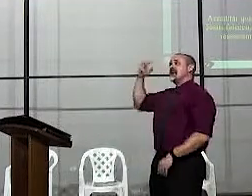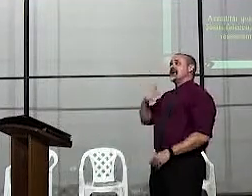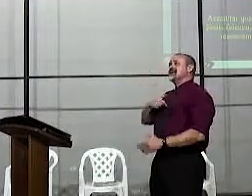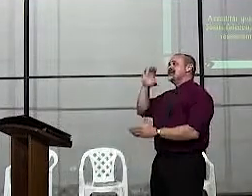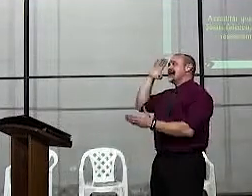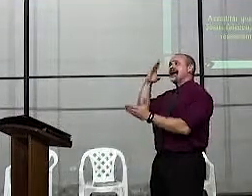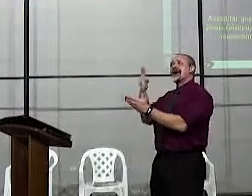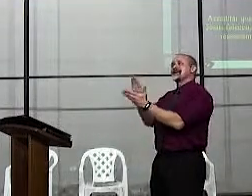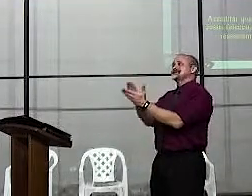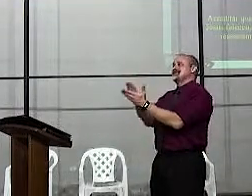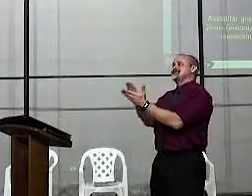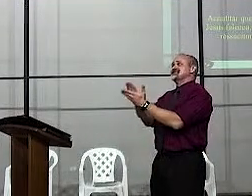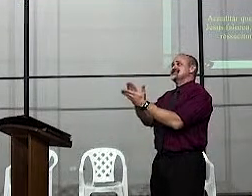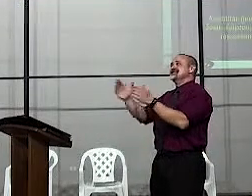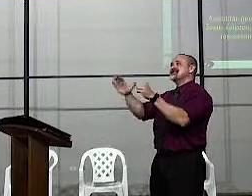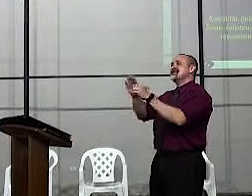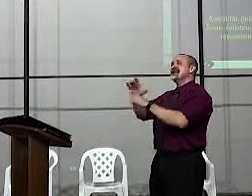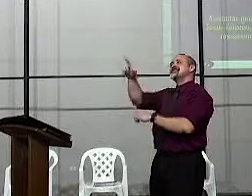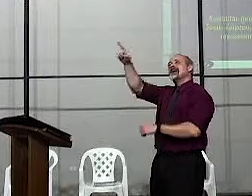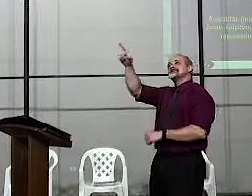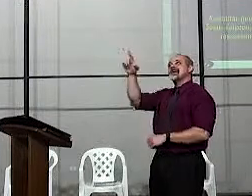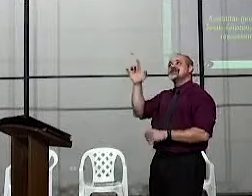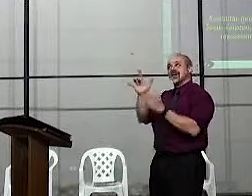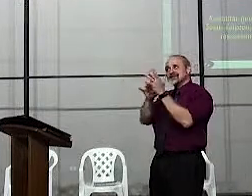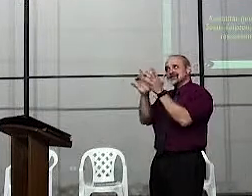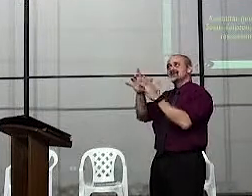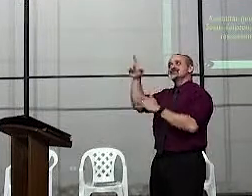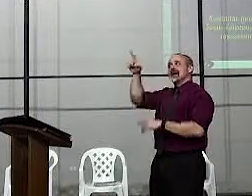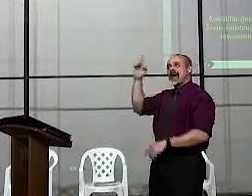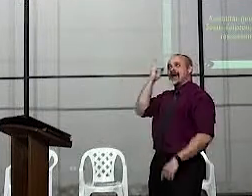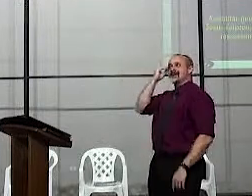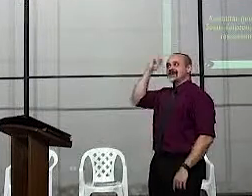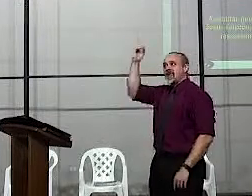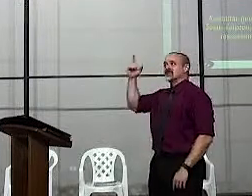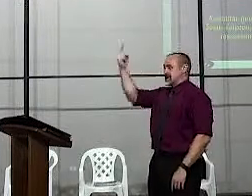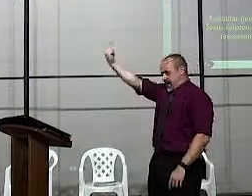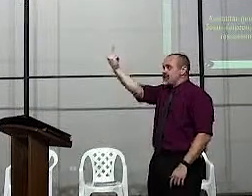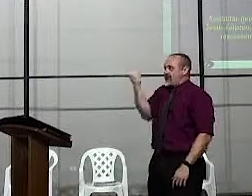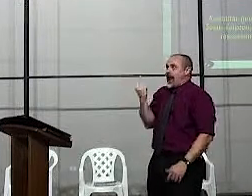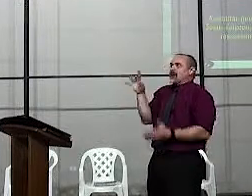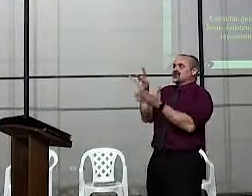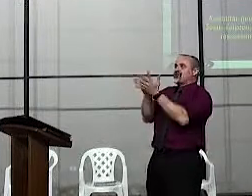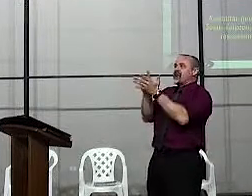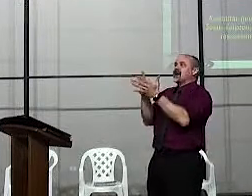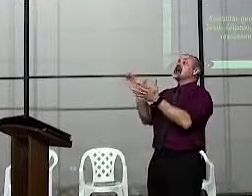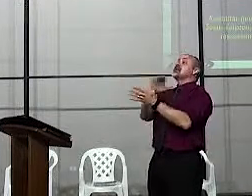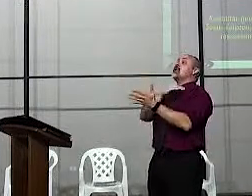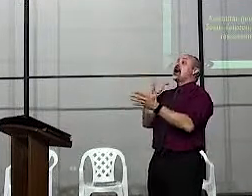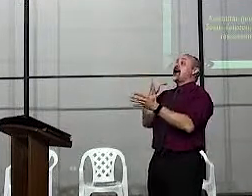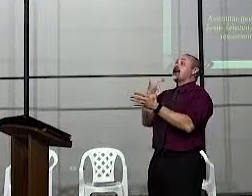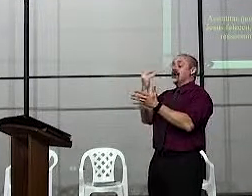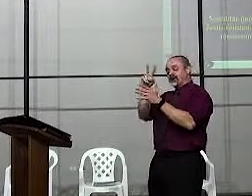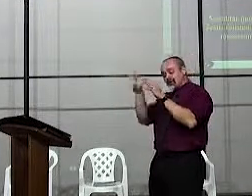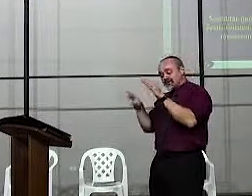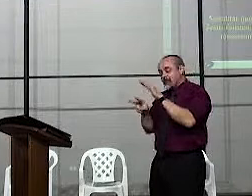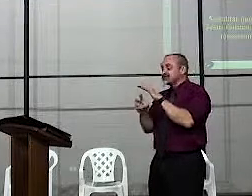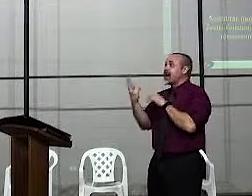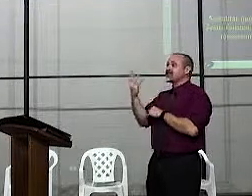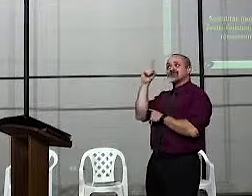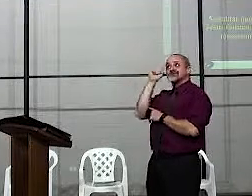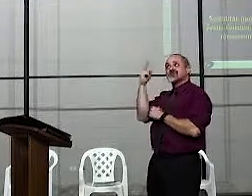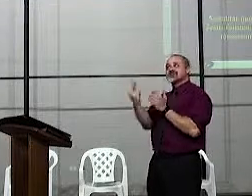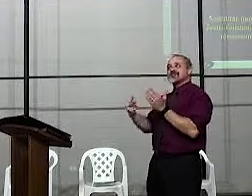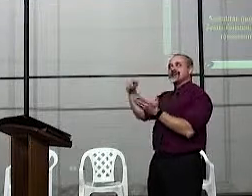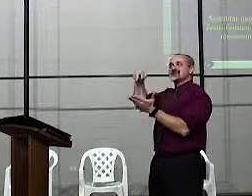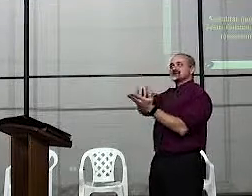Senhor, Senhor, eu acredito completamente que Jesus é Deus, que Ele veio de verdade, Ele morreu, foi